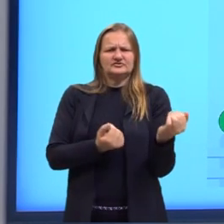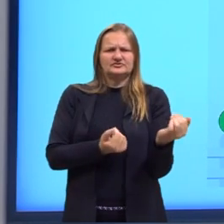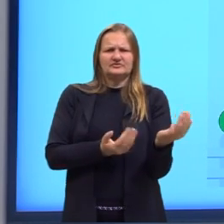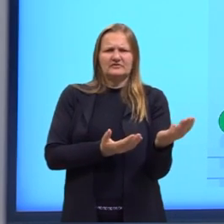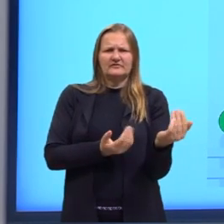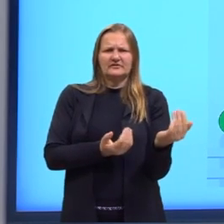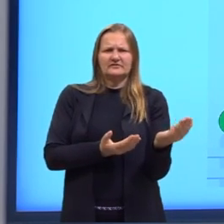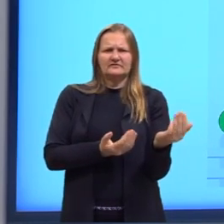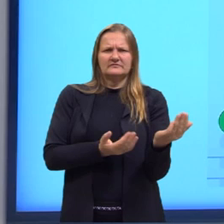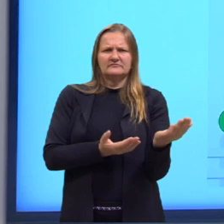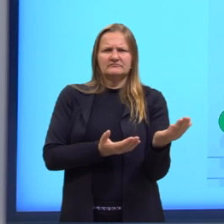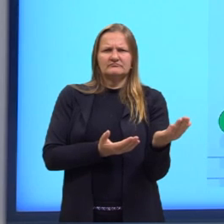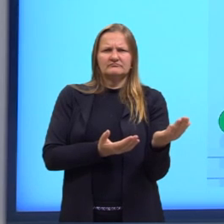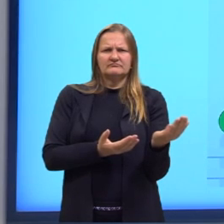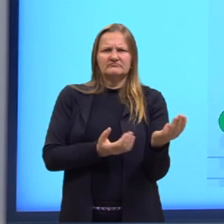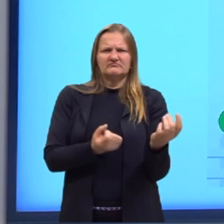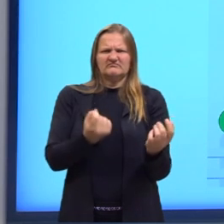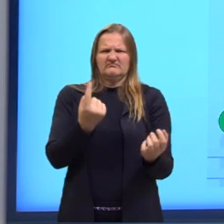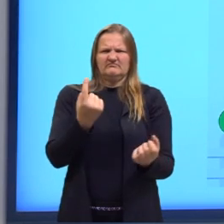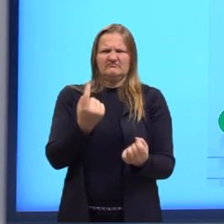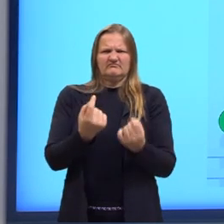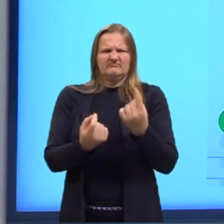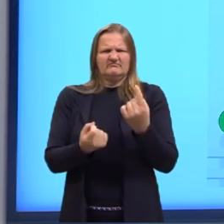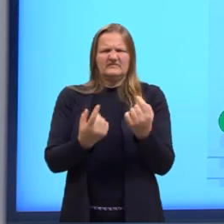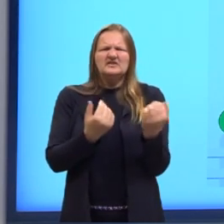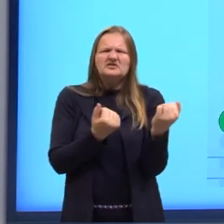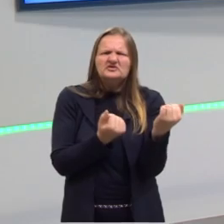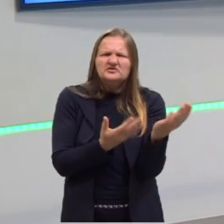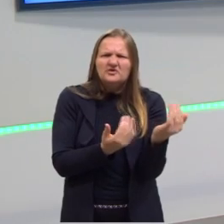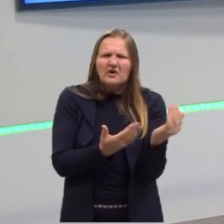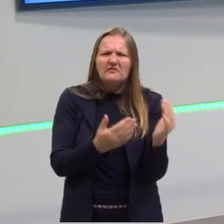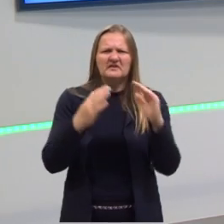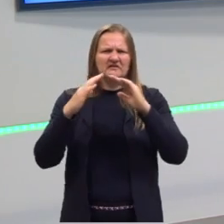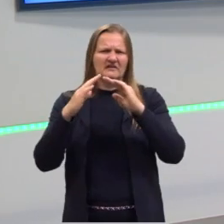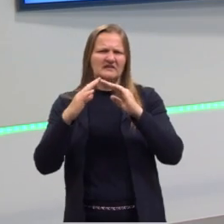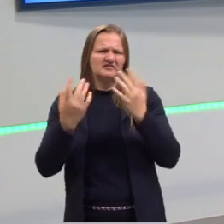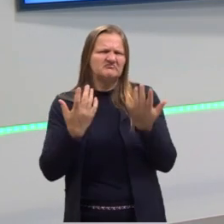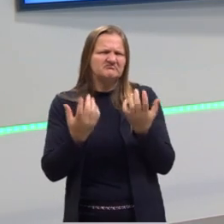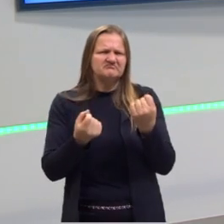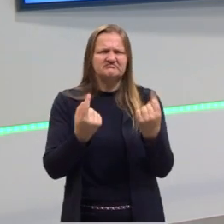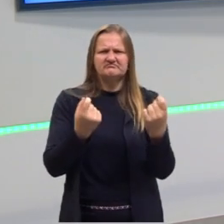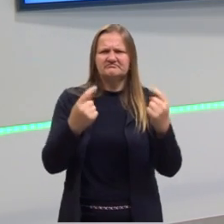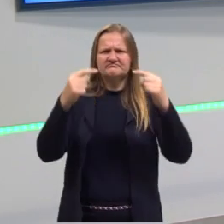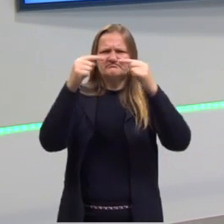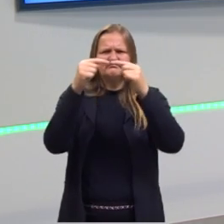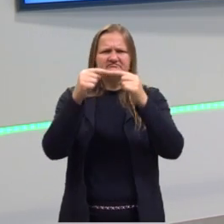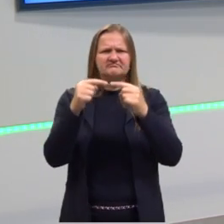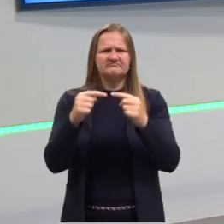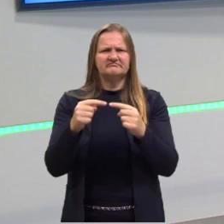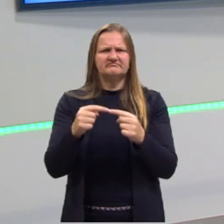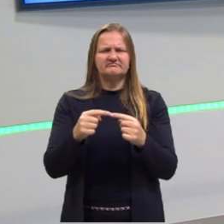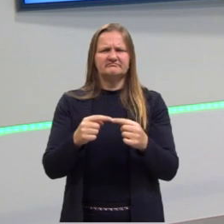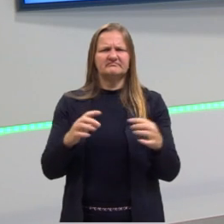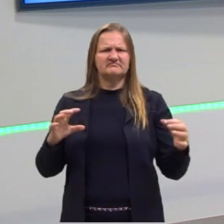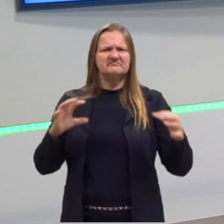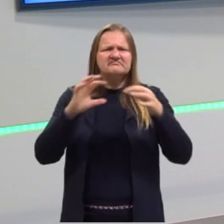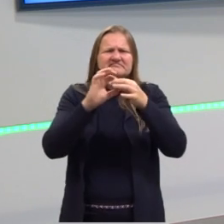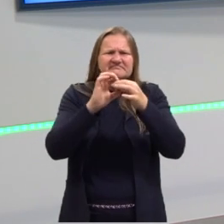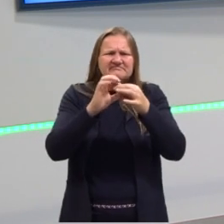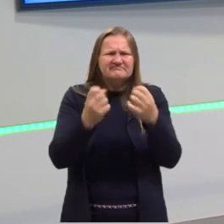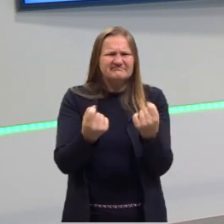jovem tá jovem é uma palavra que a gente costuma